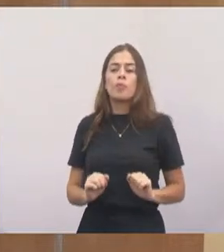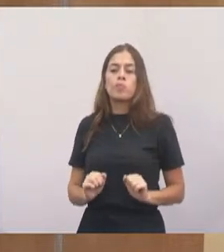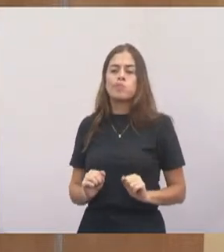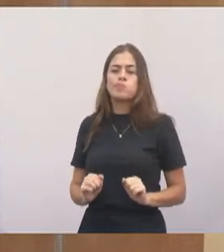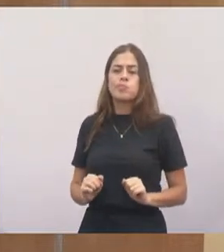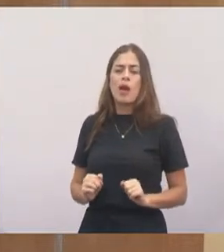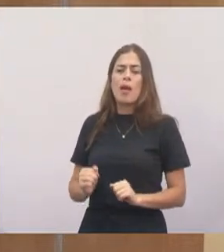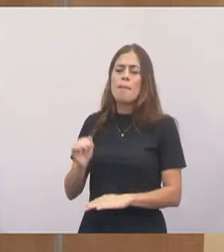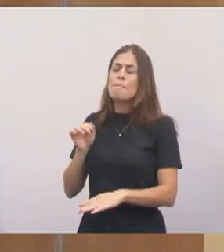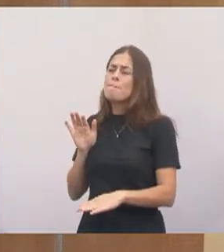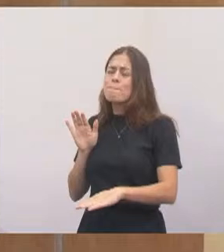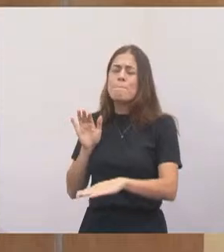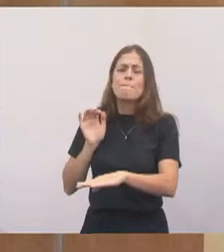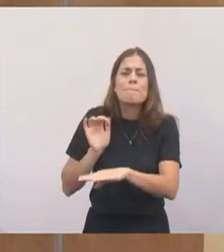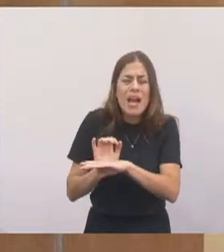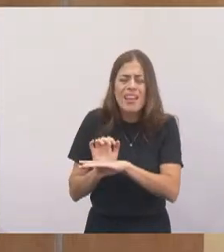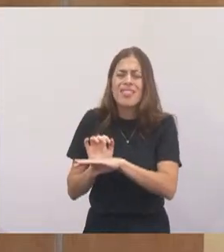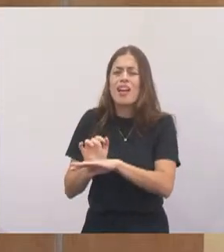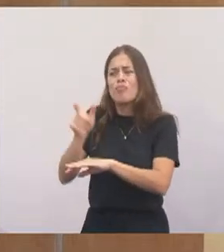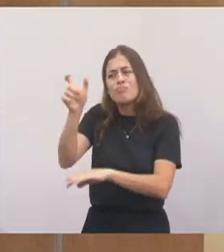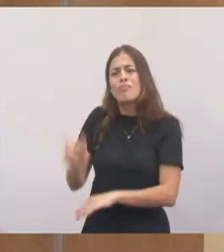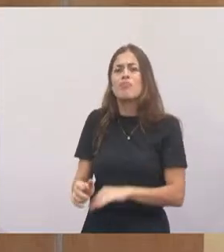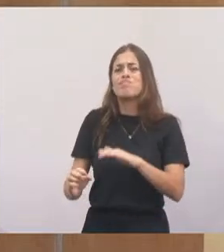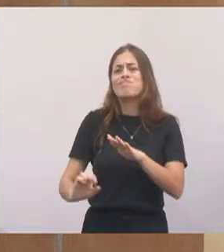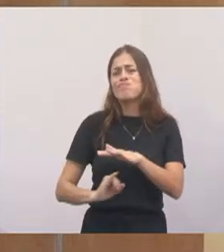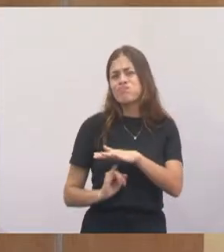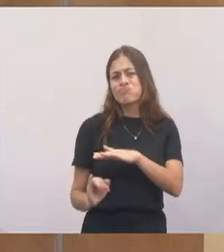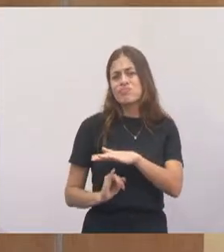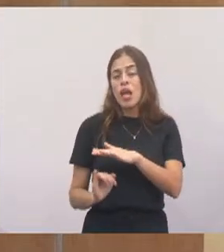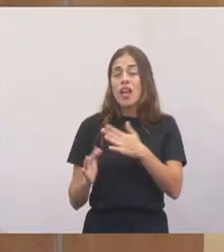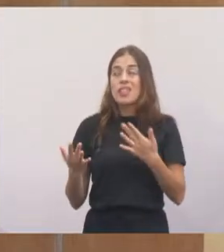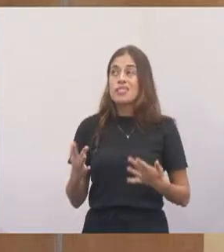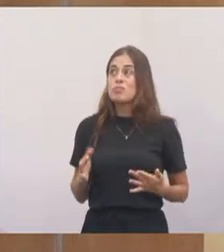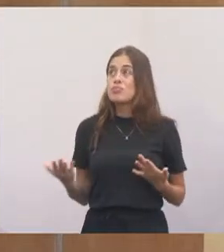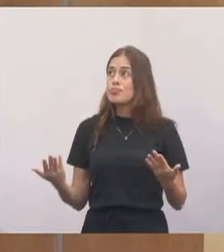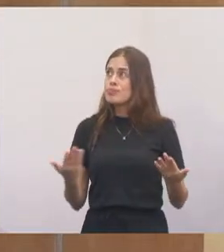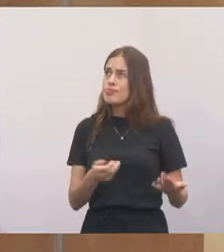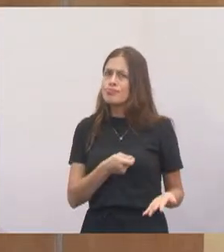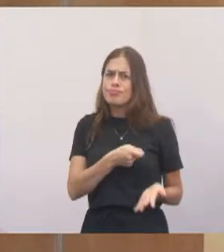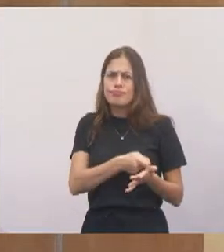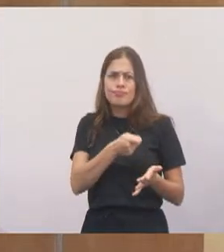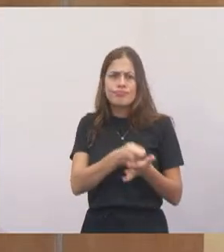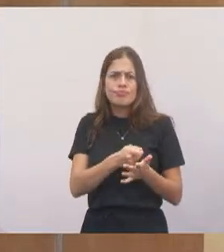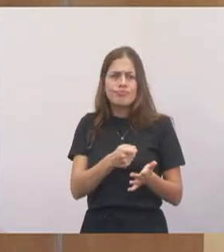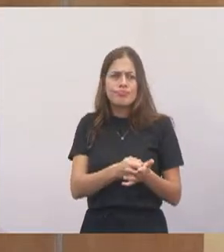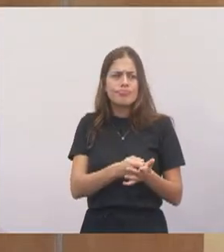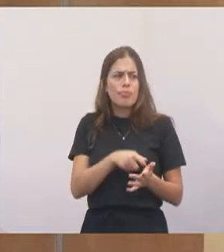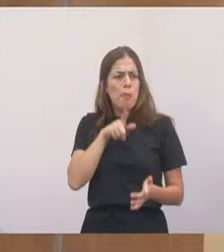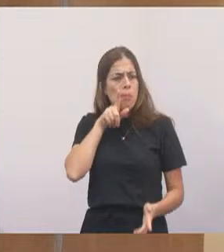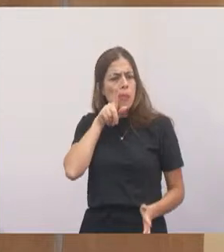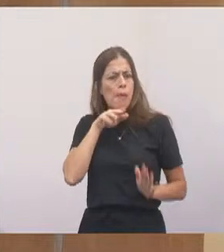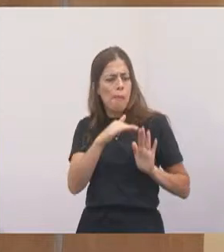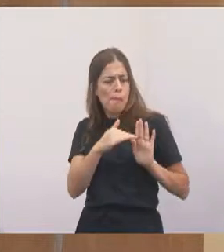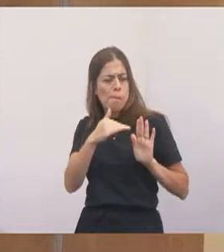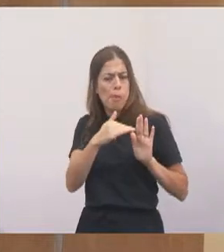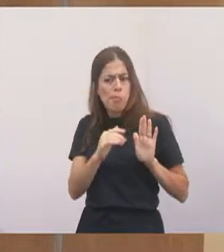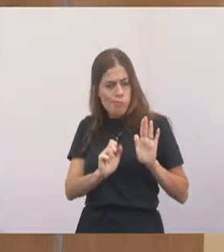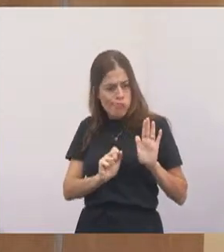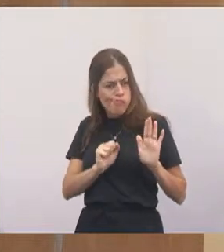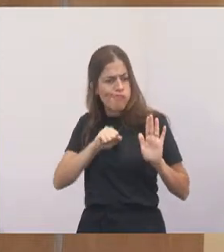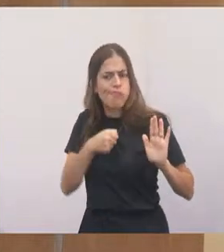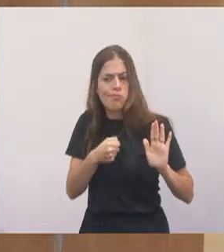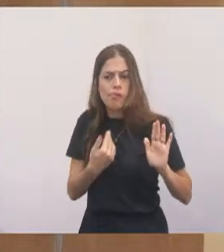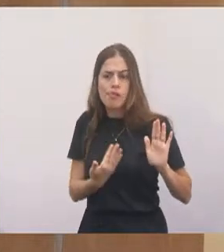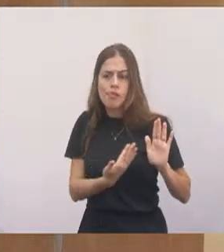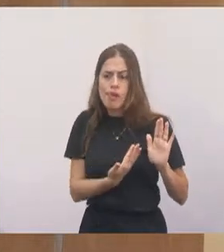o funcionamento dessa organização. Ao impor o requisito rigoroso, a penalidade severa, o projeto de lei